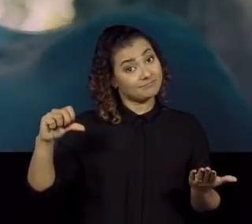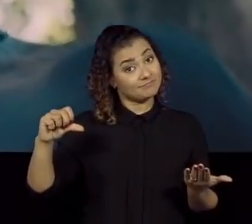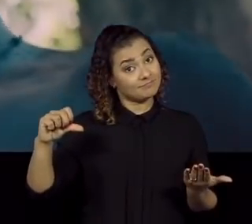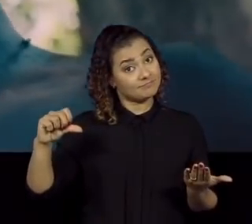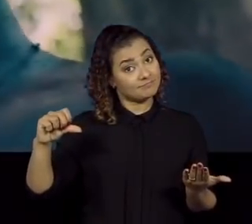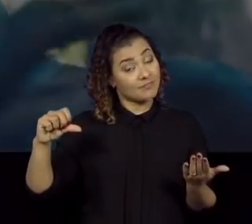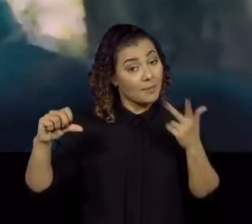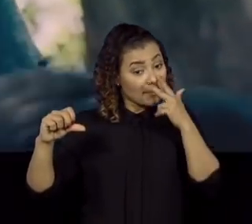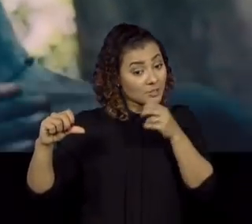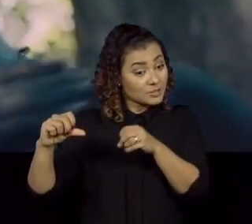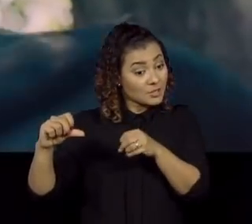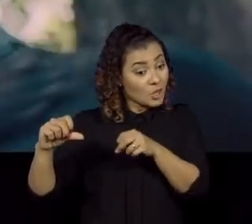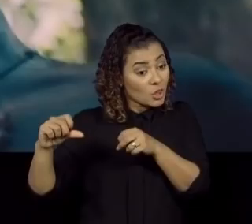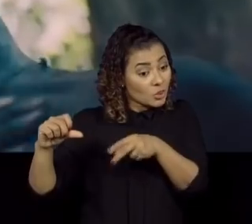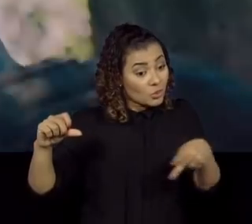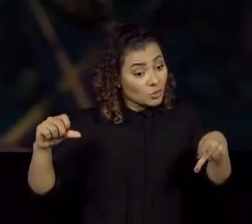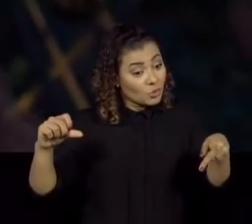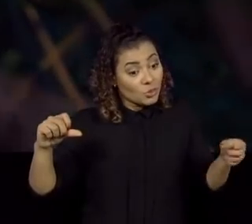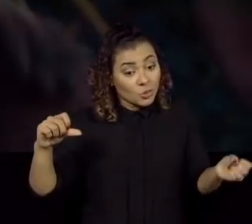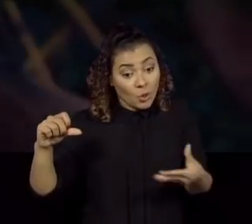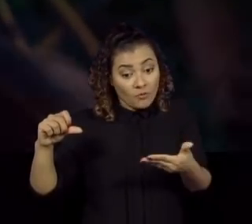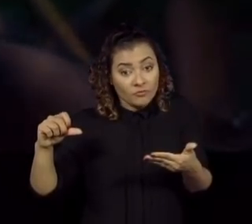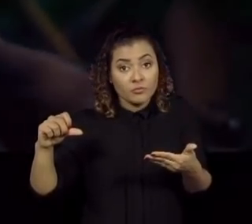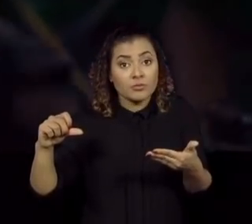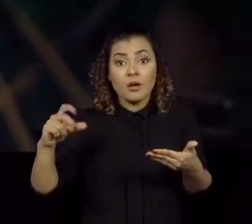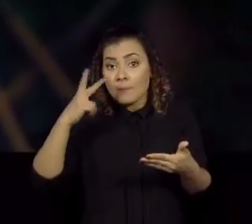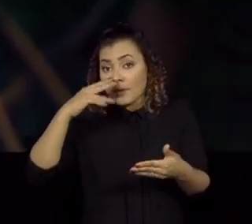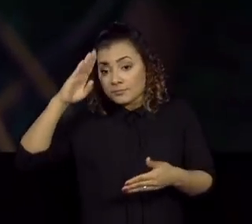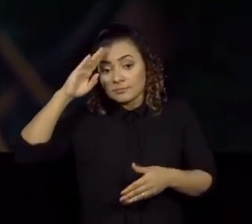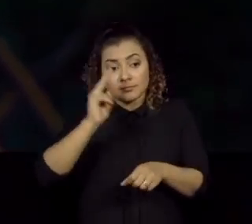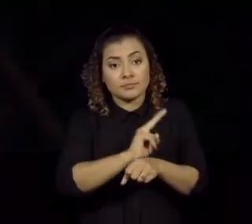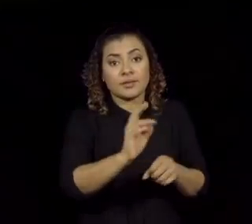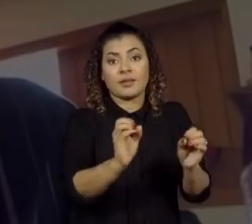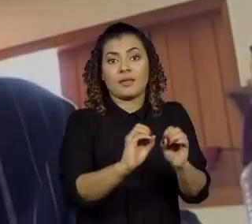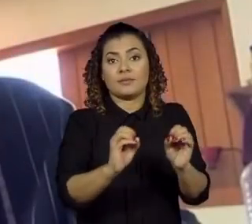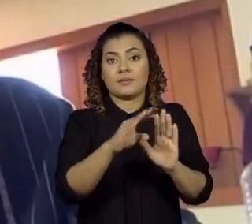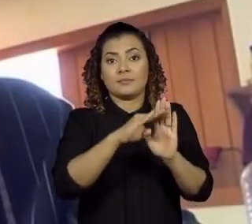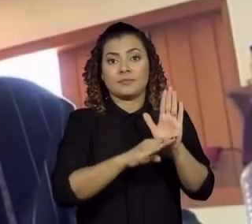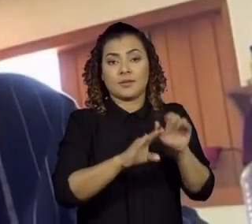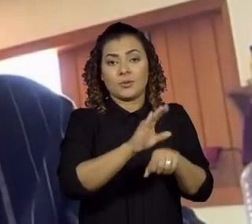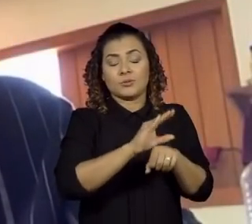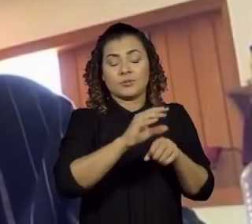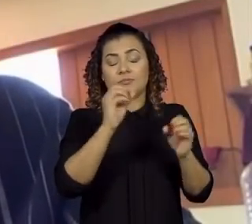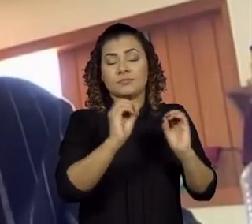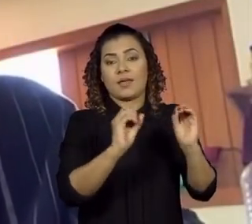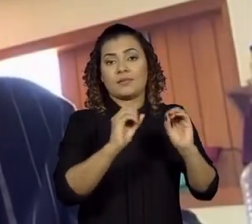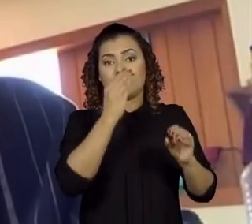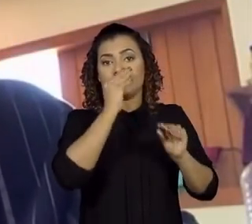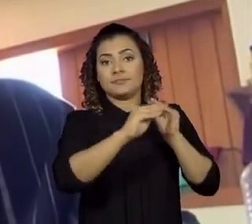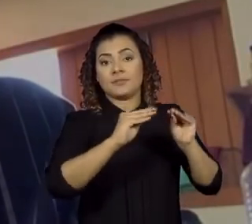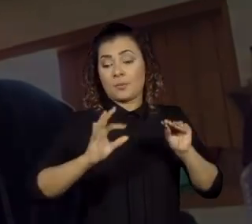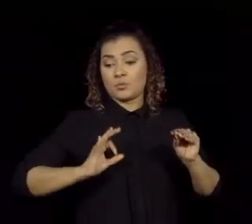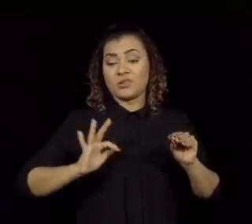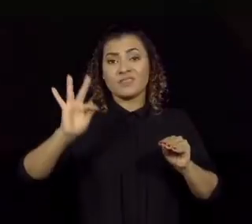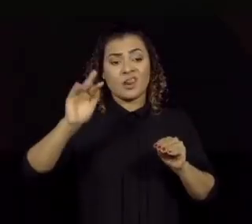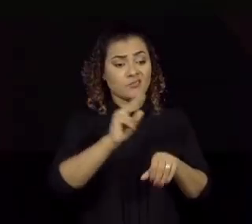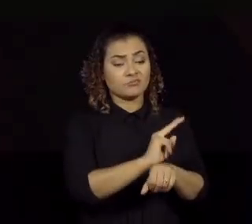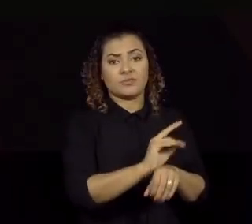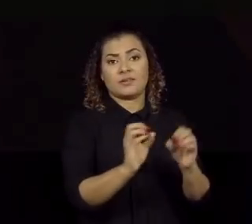entrada do novo governo, as Forças Armadas não têm cumprido mais a lei, não cumprem mais a Constituição, a Polícia Federal não age